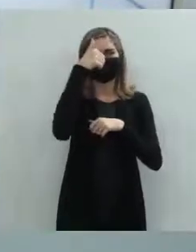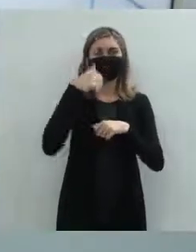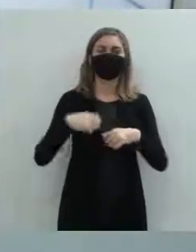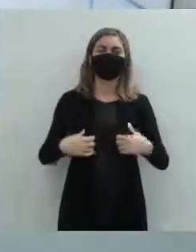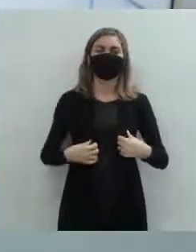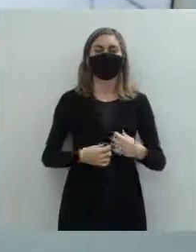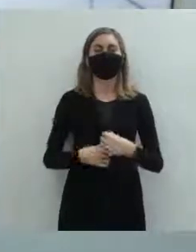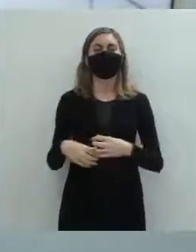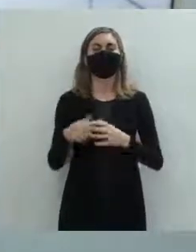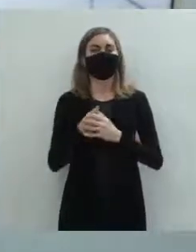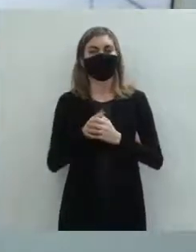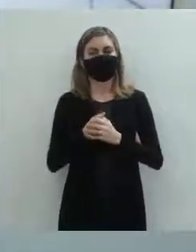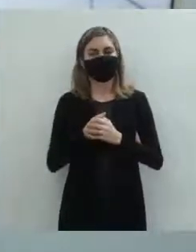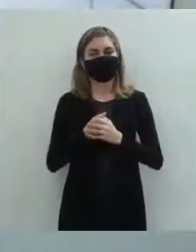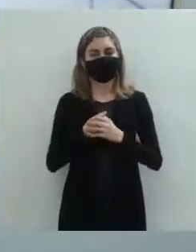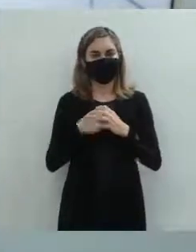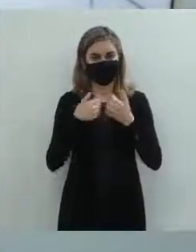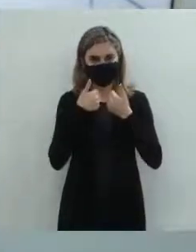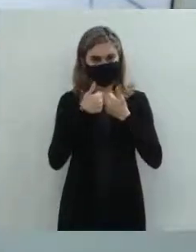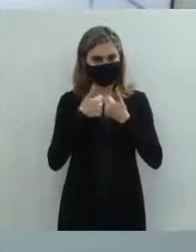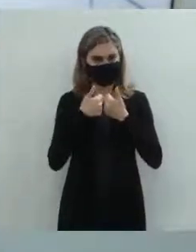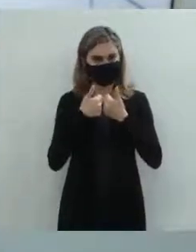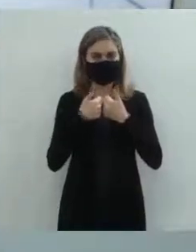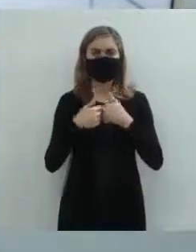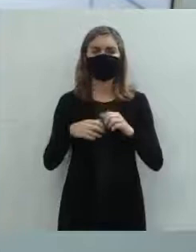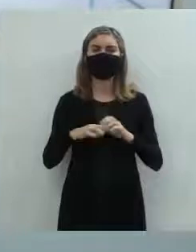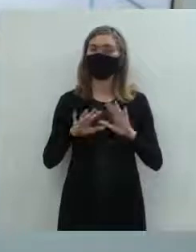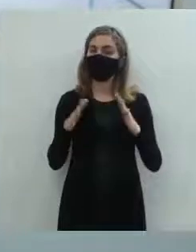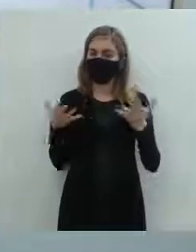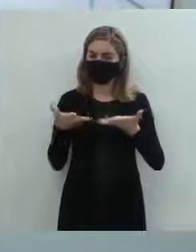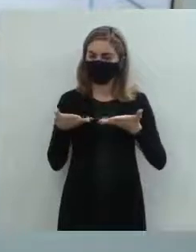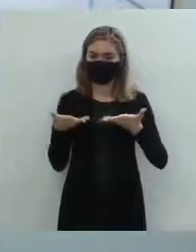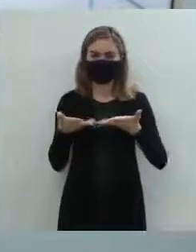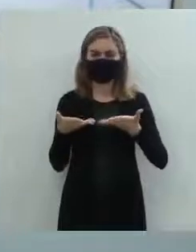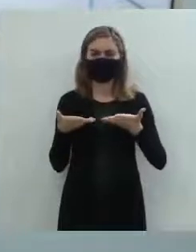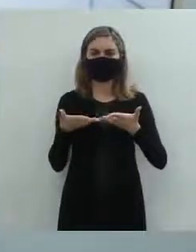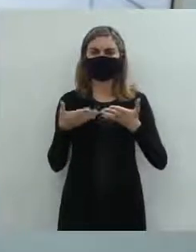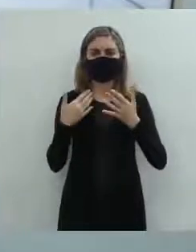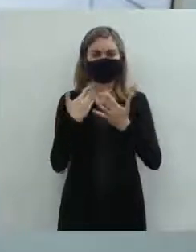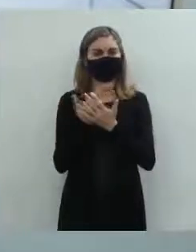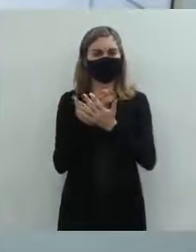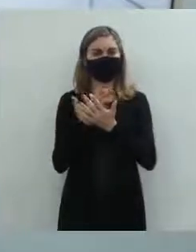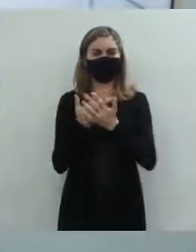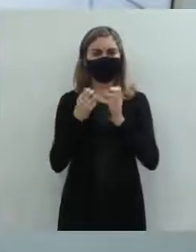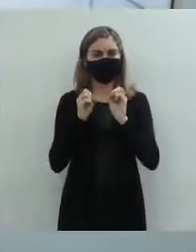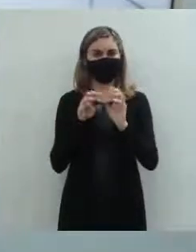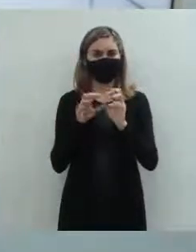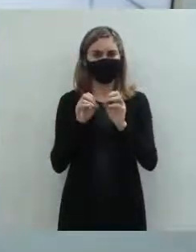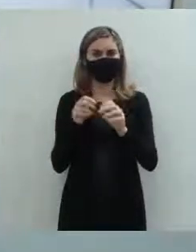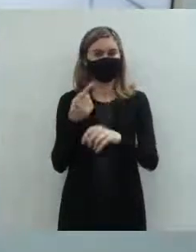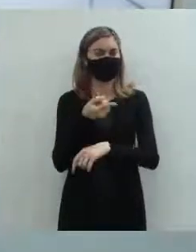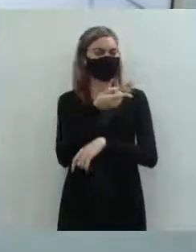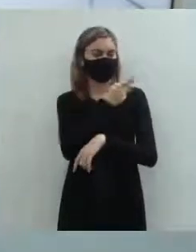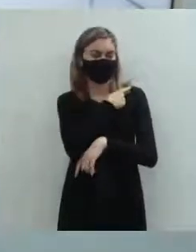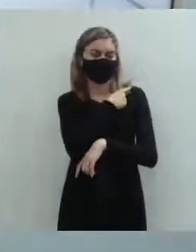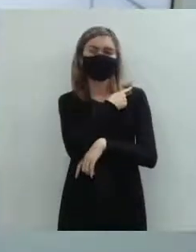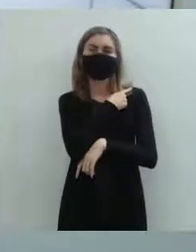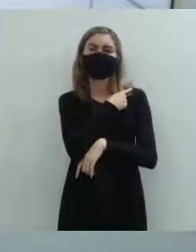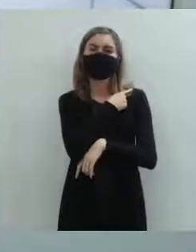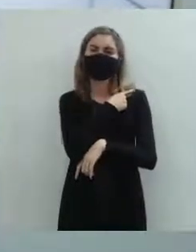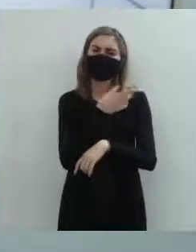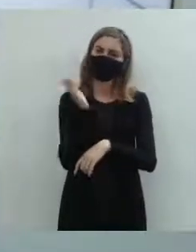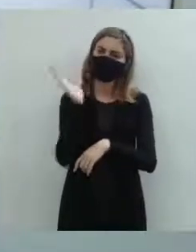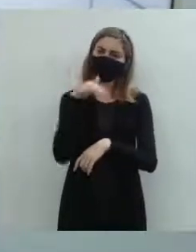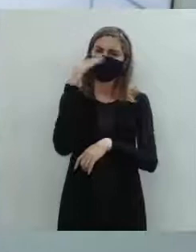Isabela! Muito bem. Então, hoje vamos para a nossa aula do primeiro ano do ensino médio. E